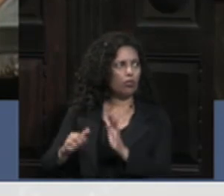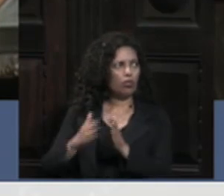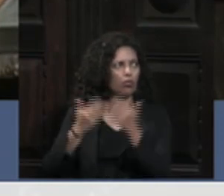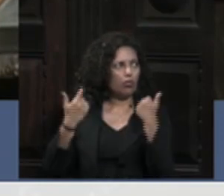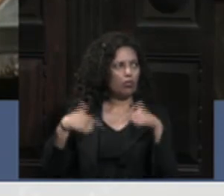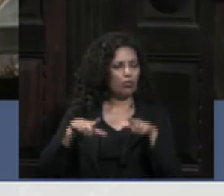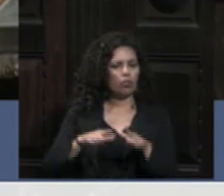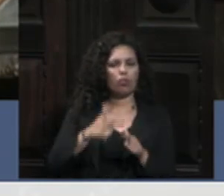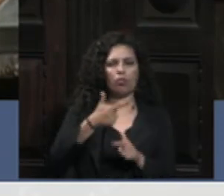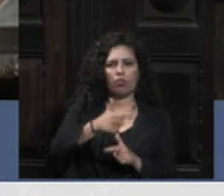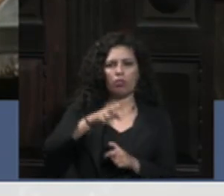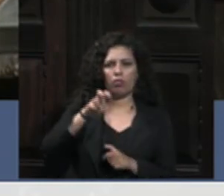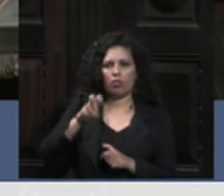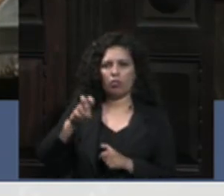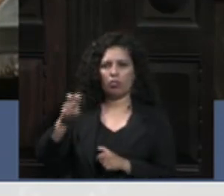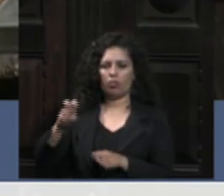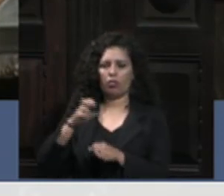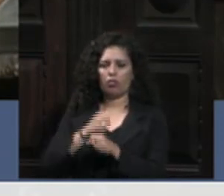número